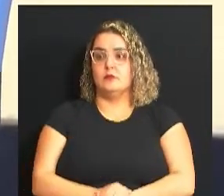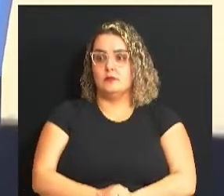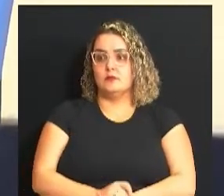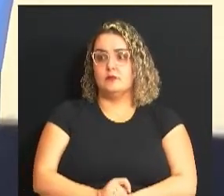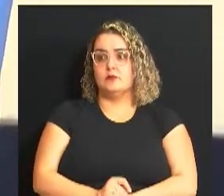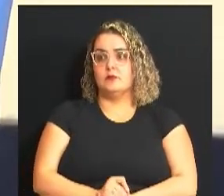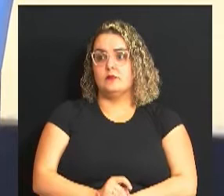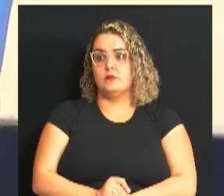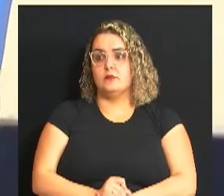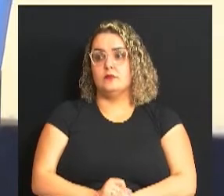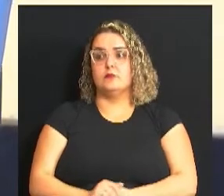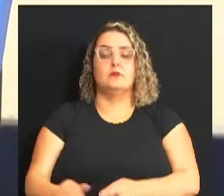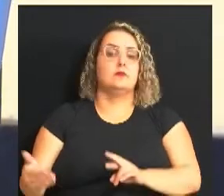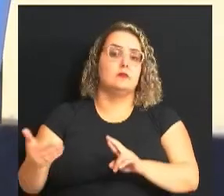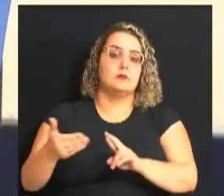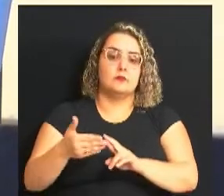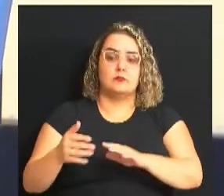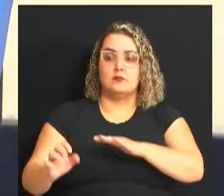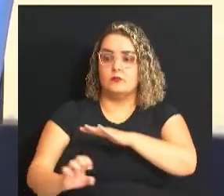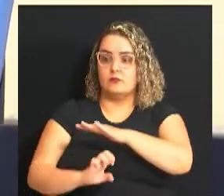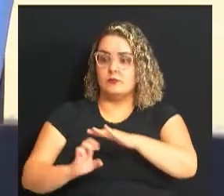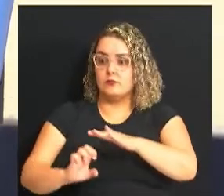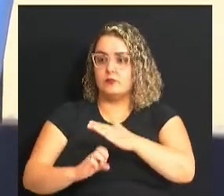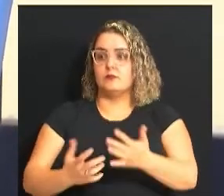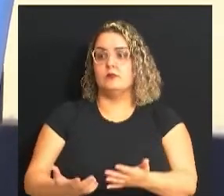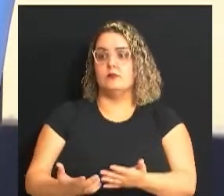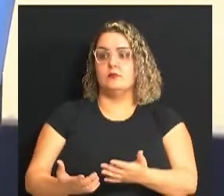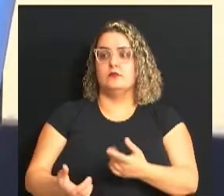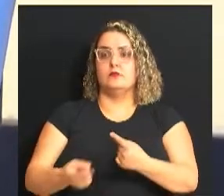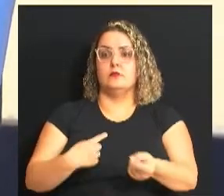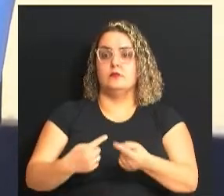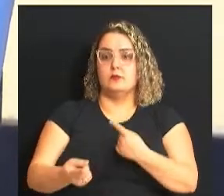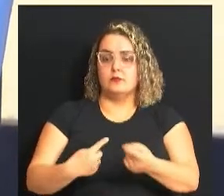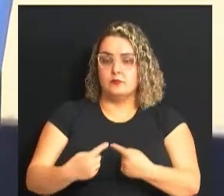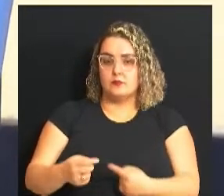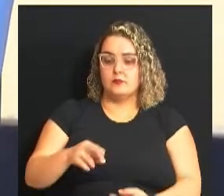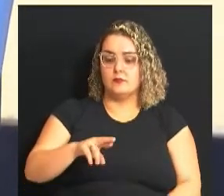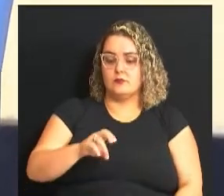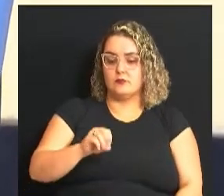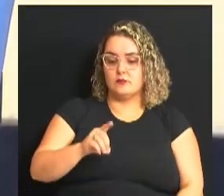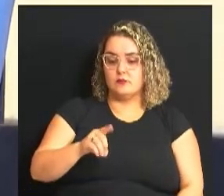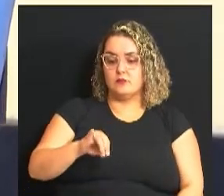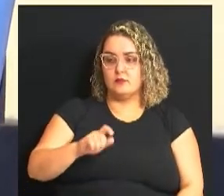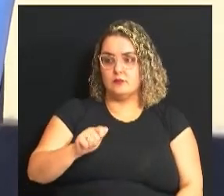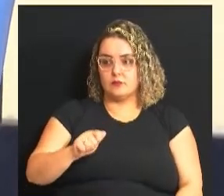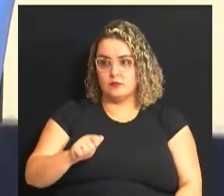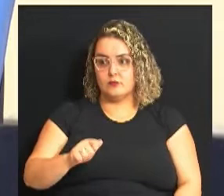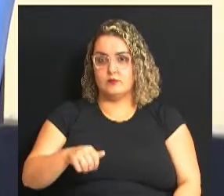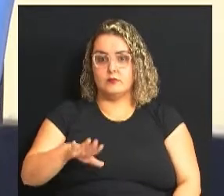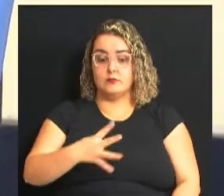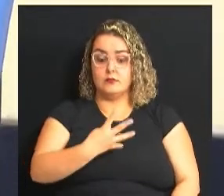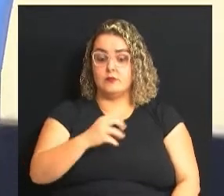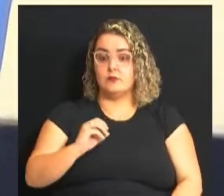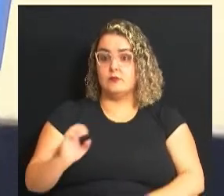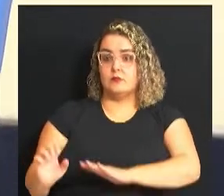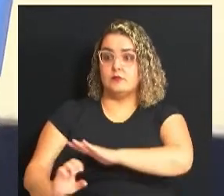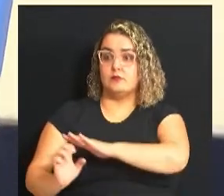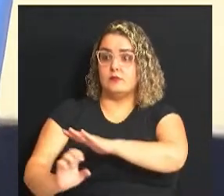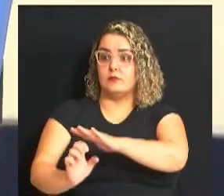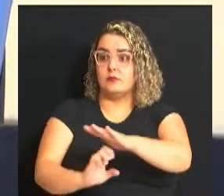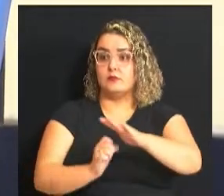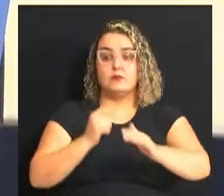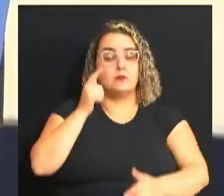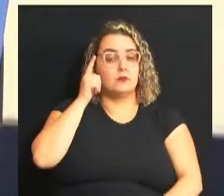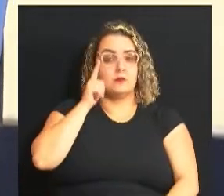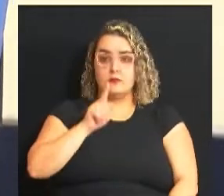de empresários da região da Estrada da Ródia. Ali existem mais de 40 empresas que não conseguem